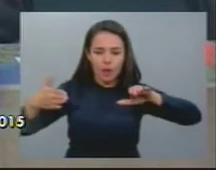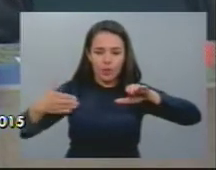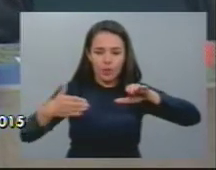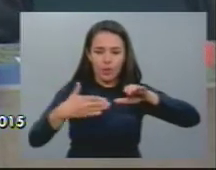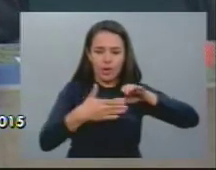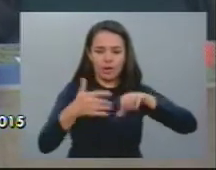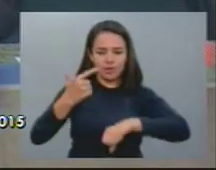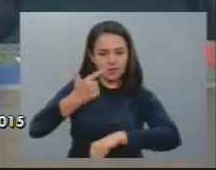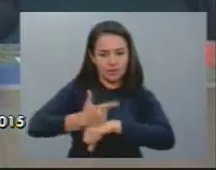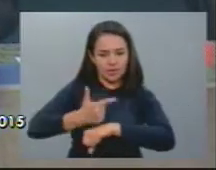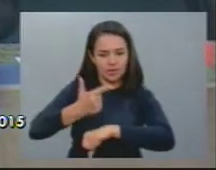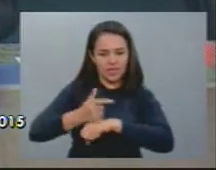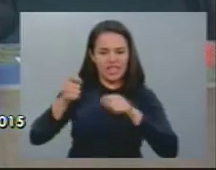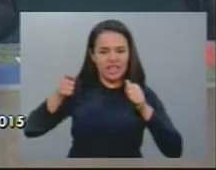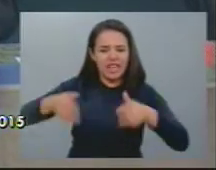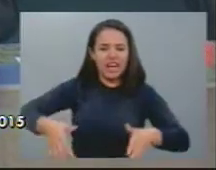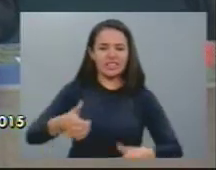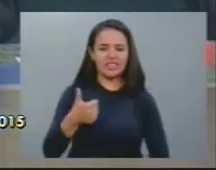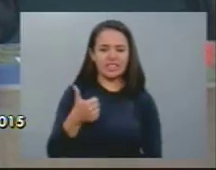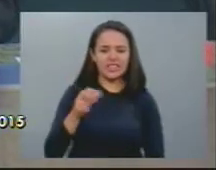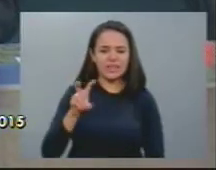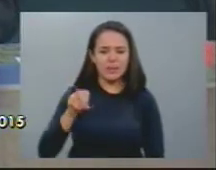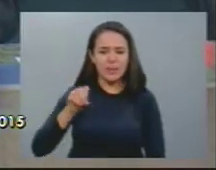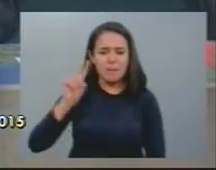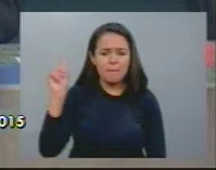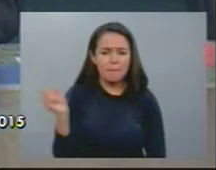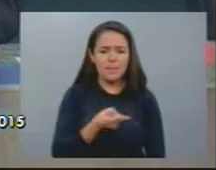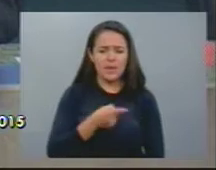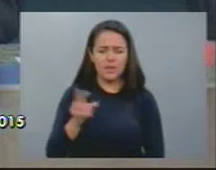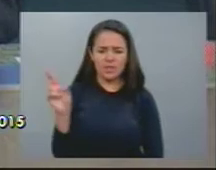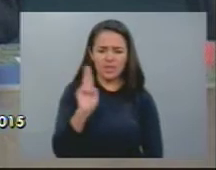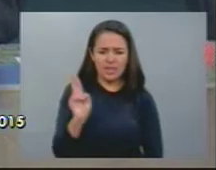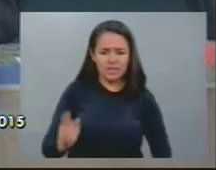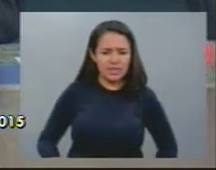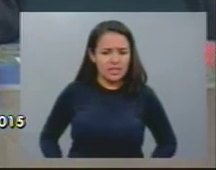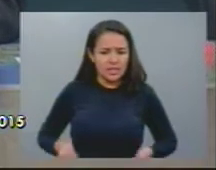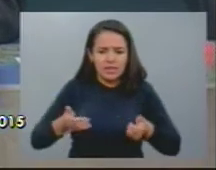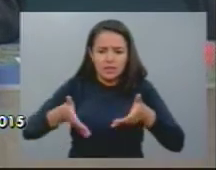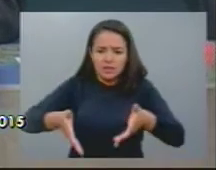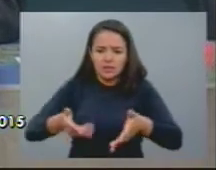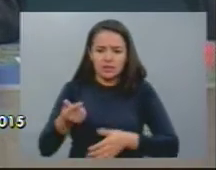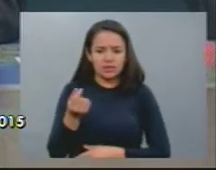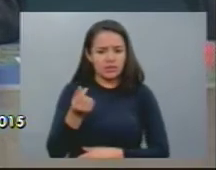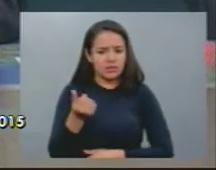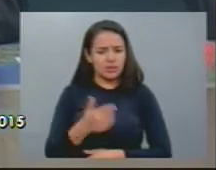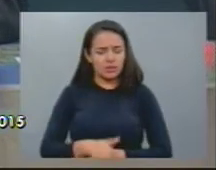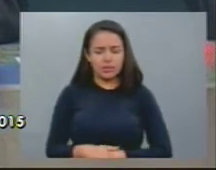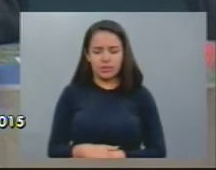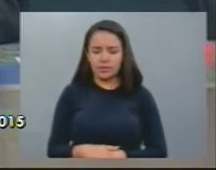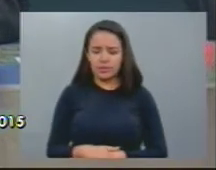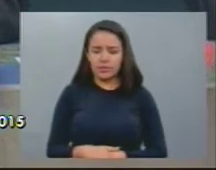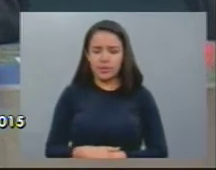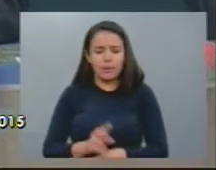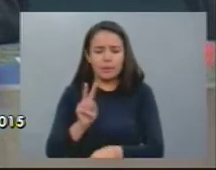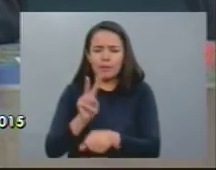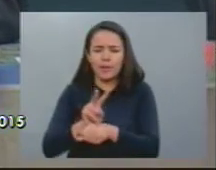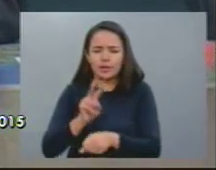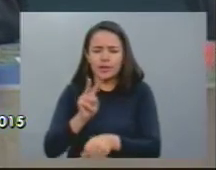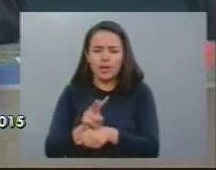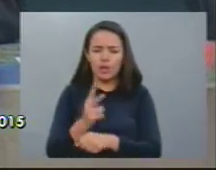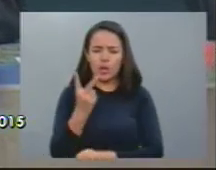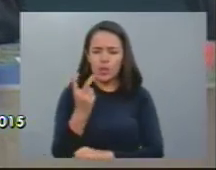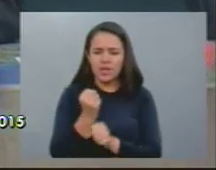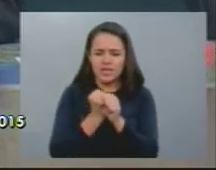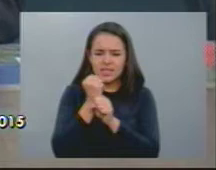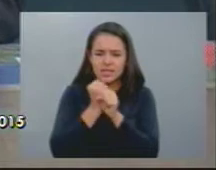deixou lá 150 milhões. O que representa esses 150 milhões? 2 anos dos